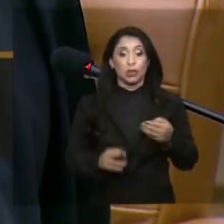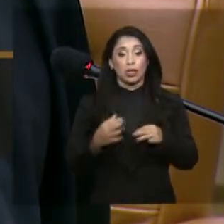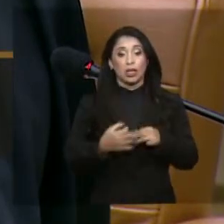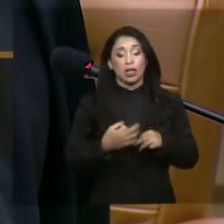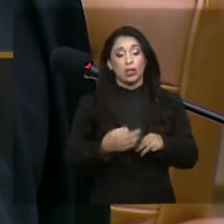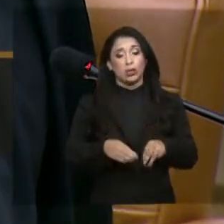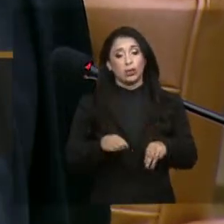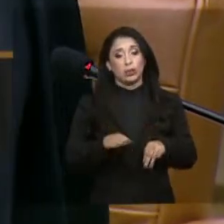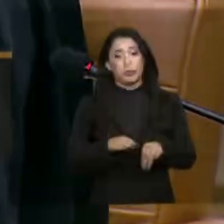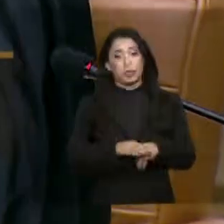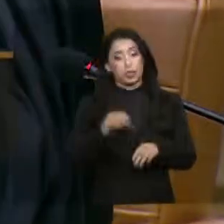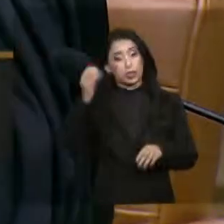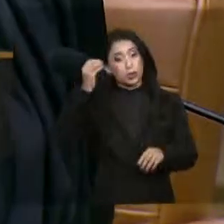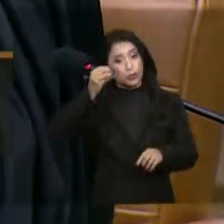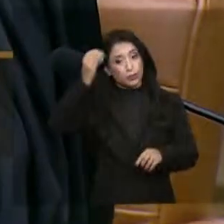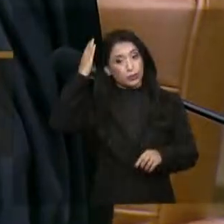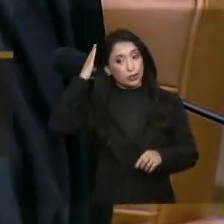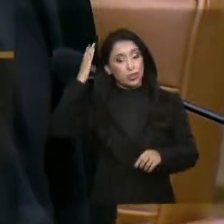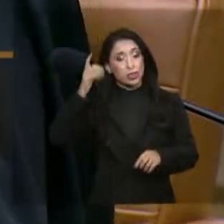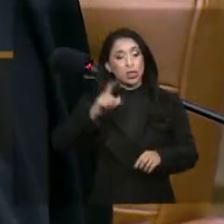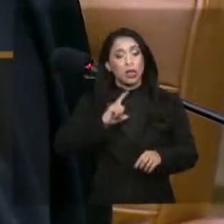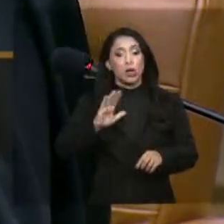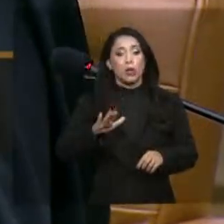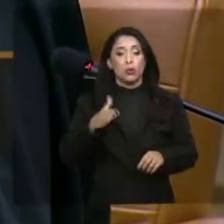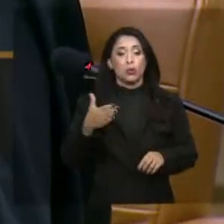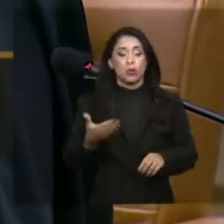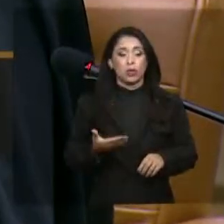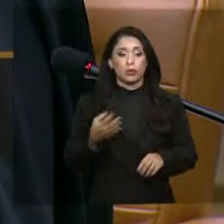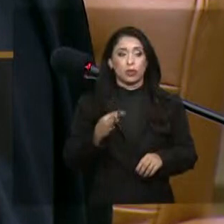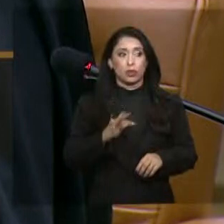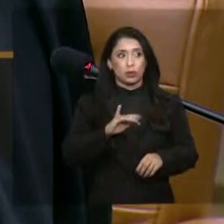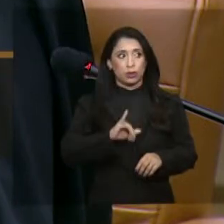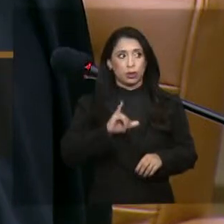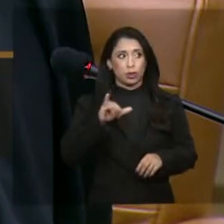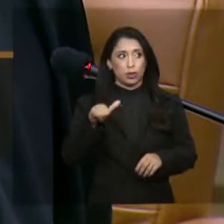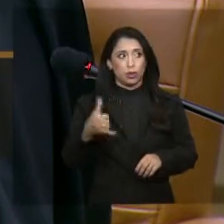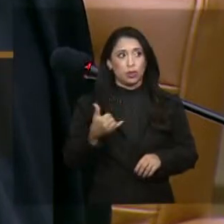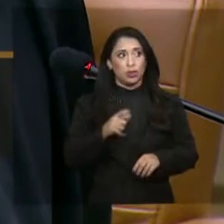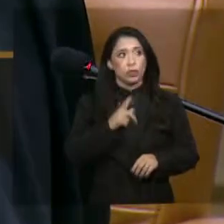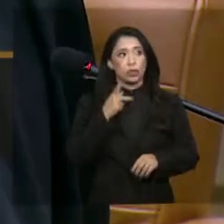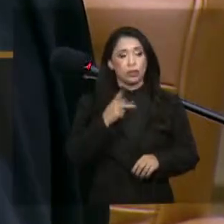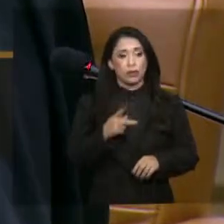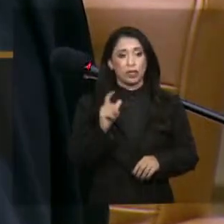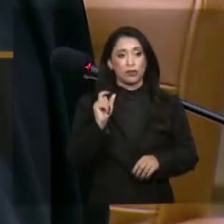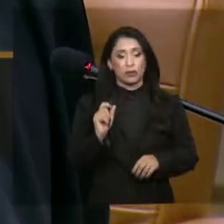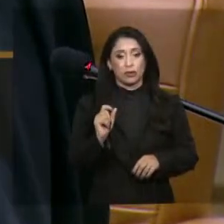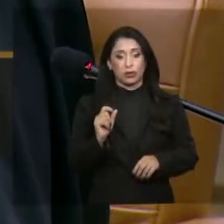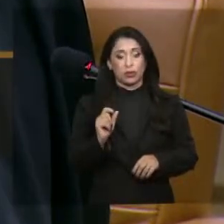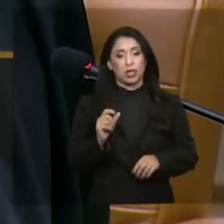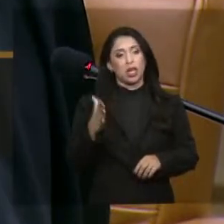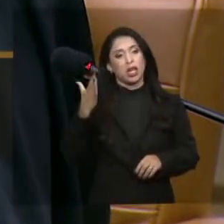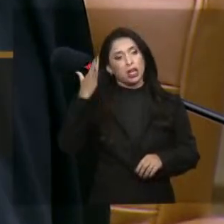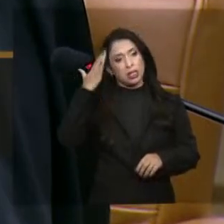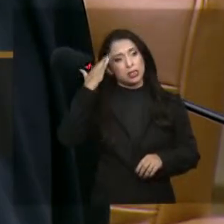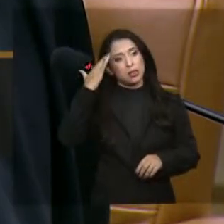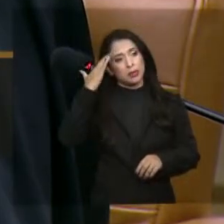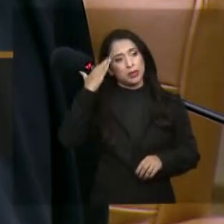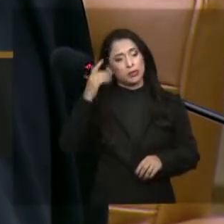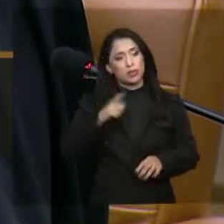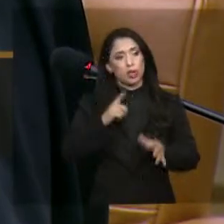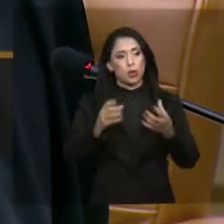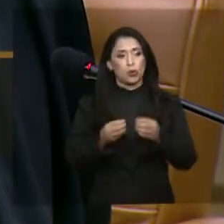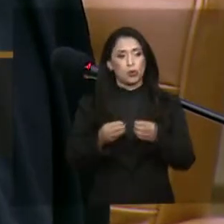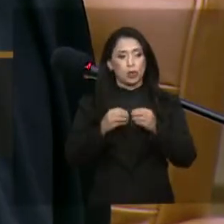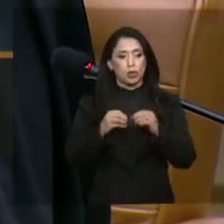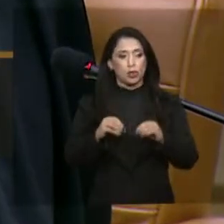ministro Luiz Fux, quando do STJ, que dizia exatamente isso. Como de sabença o terceiro